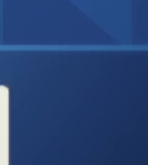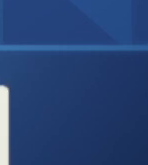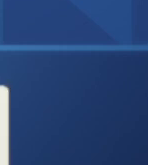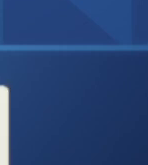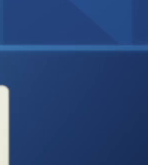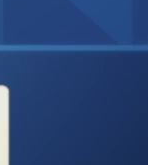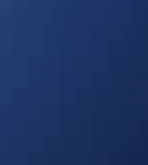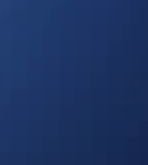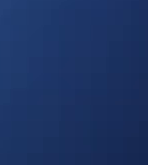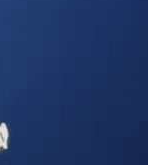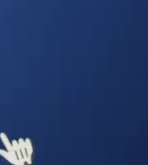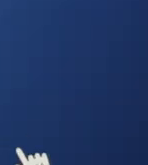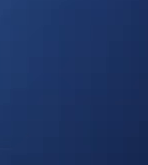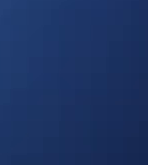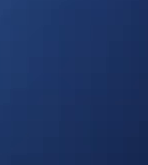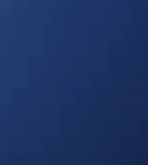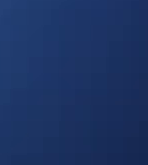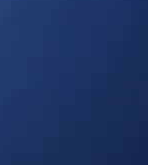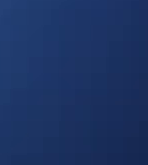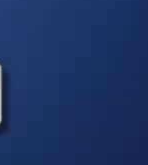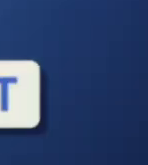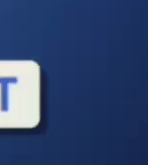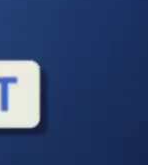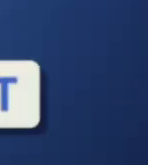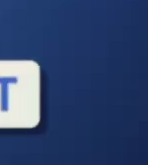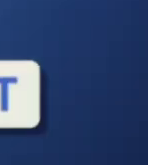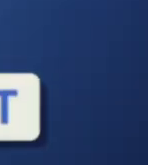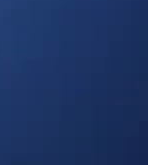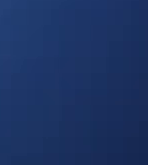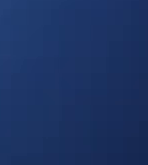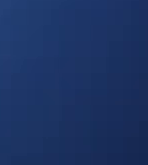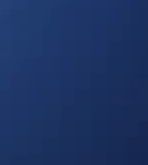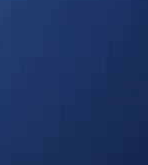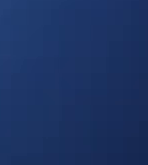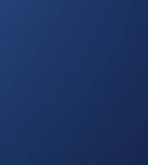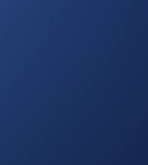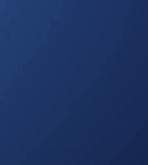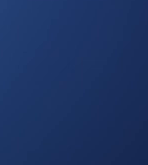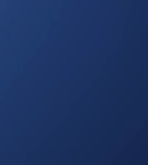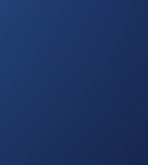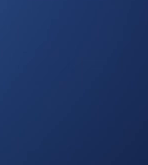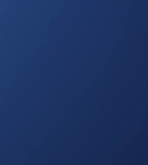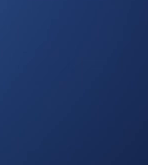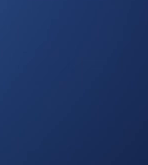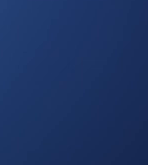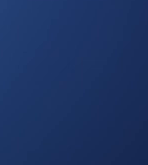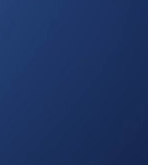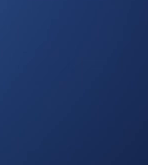keta lua inskreva. No hanehan butang notifikasan, hodifo komentari no fahetutan, ba media selu.